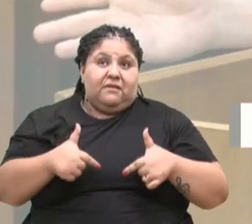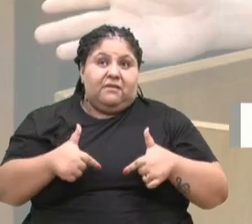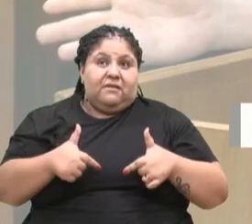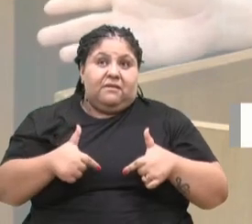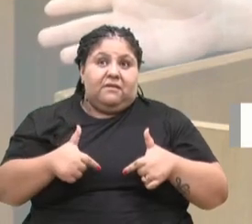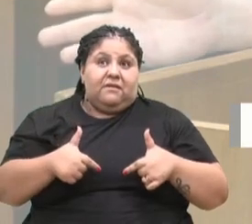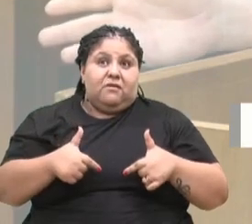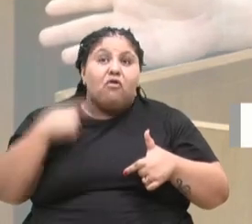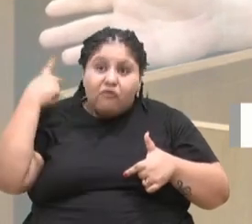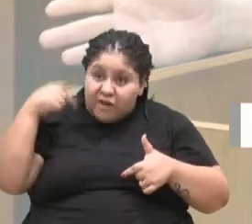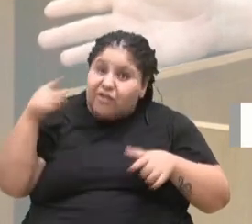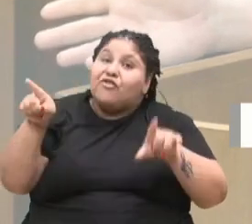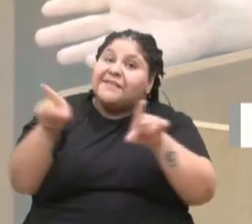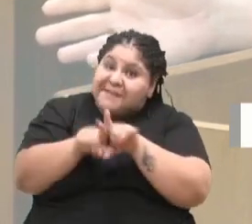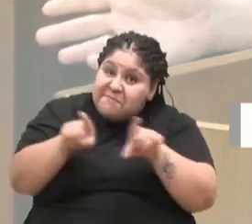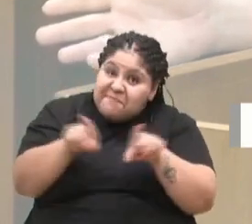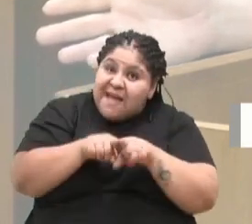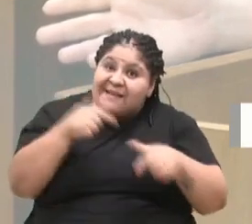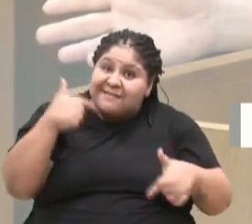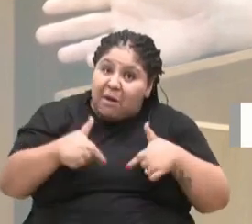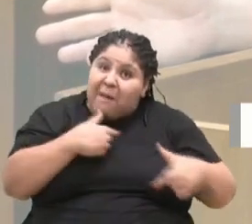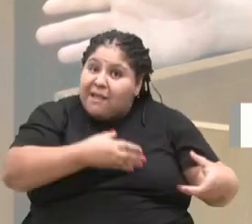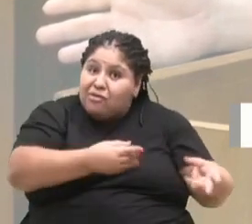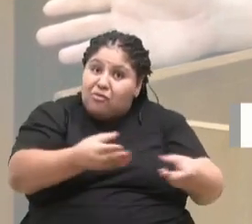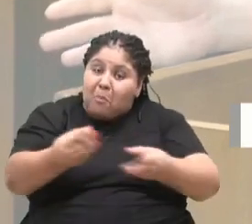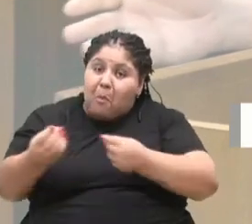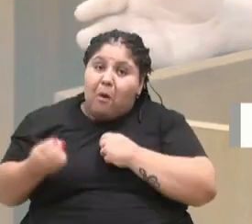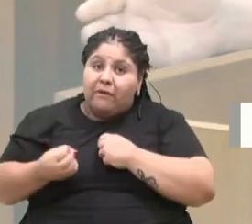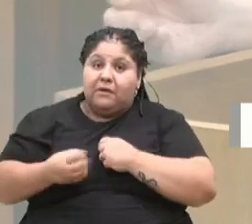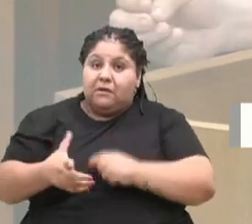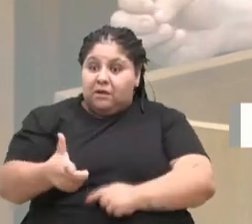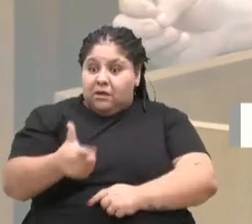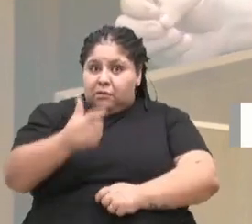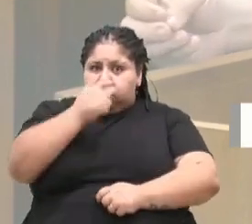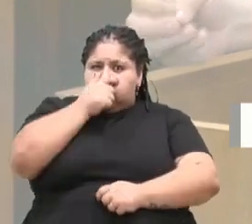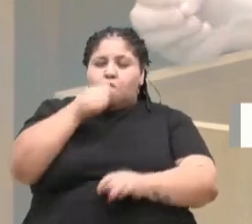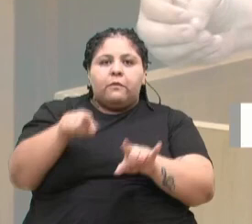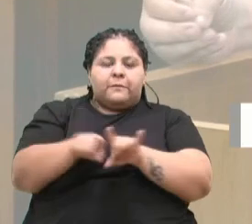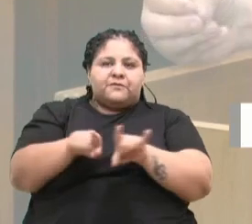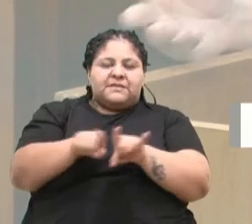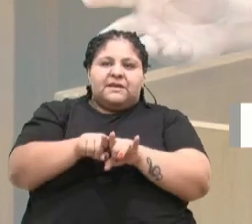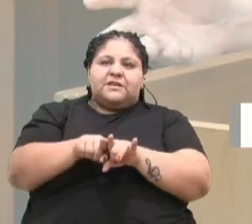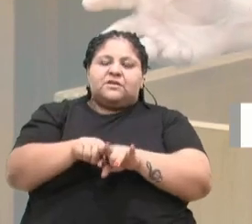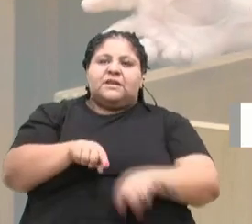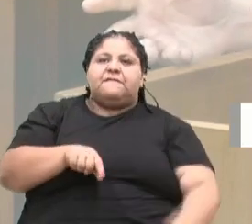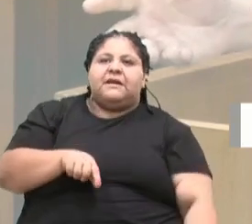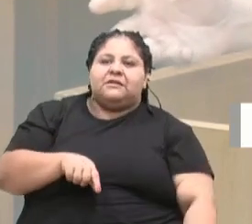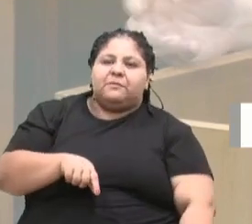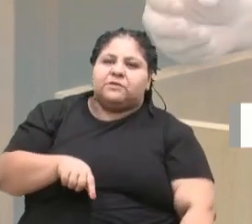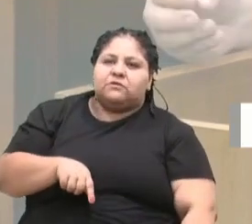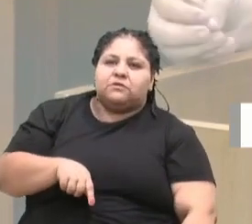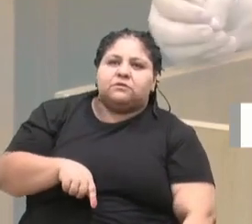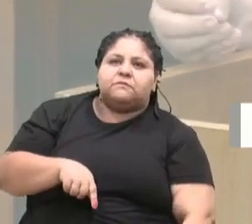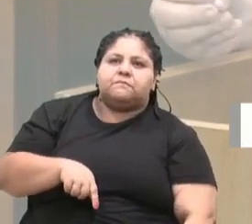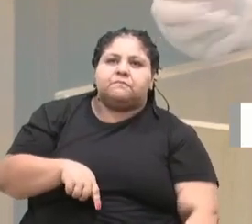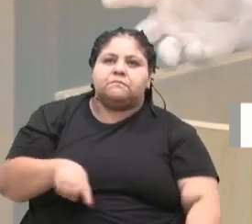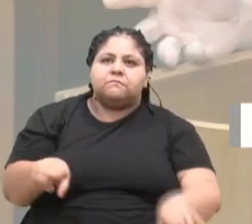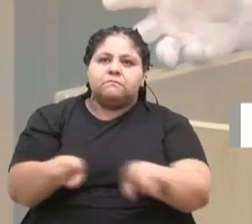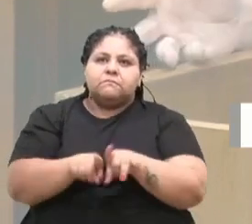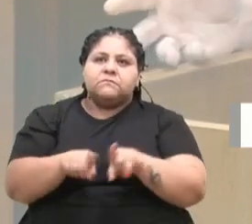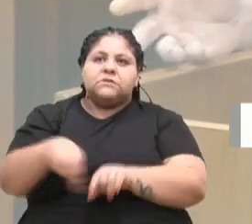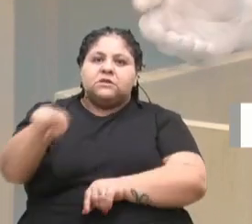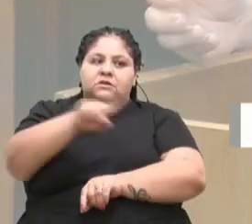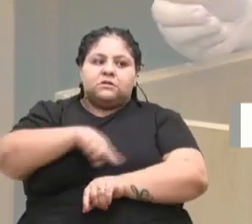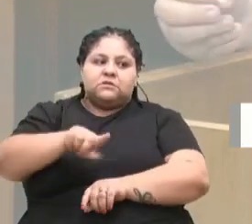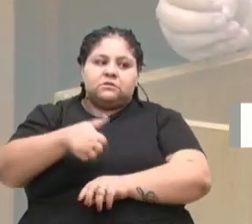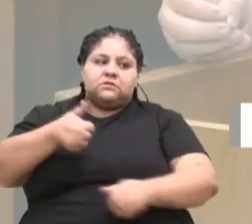também está. O vereador também está. E a gente precisa estarmos juntos. Ou a gente está junto